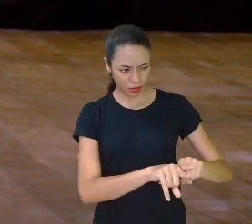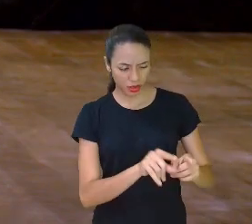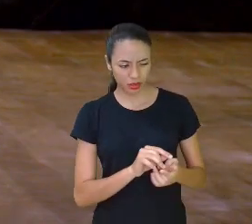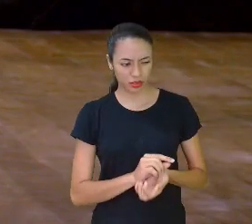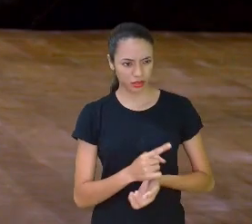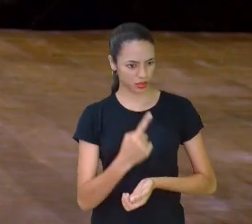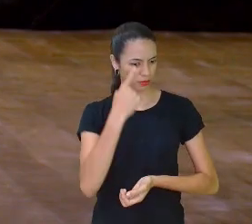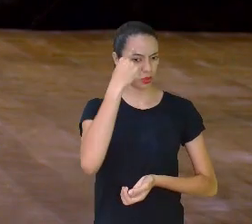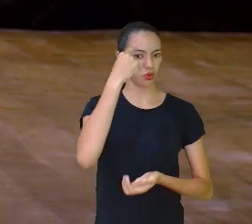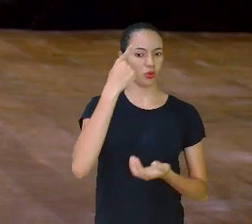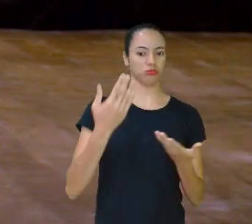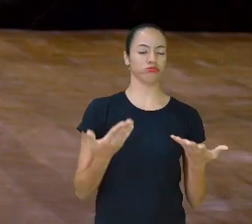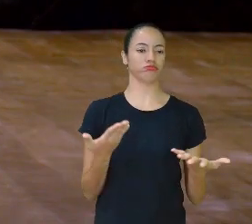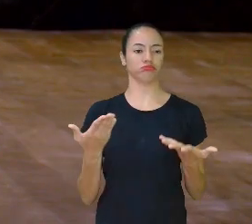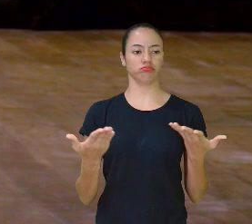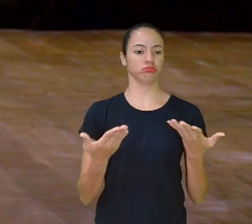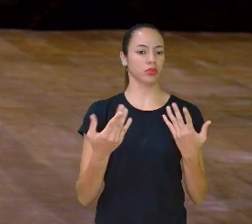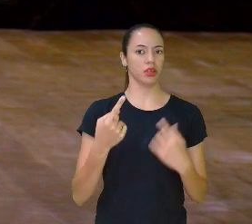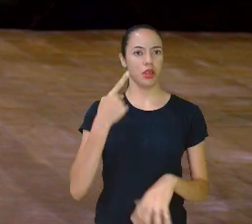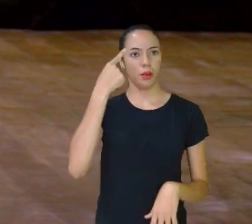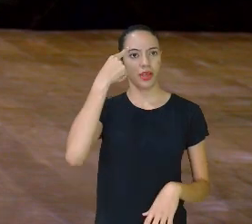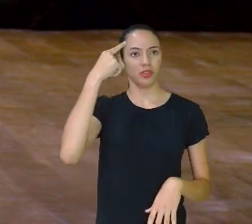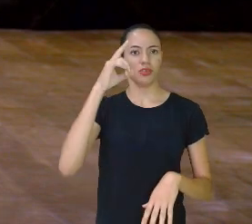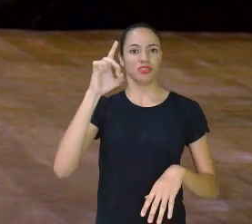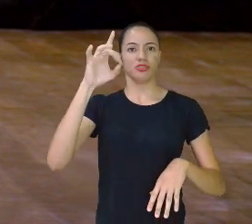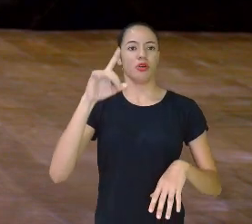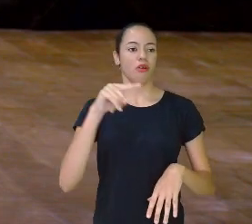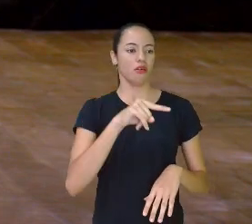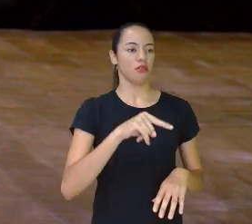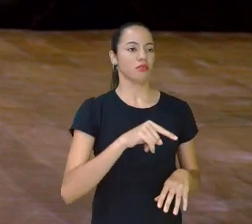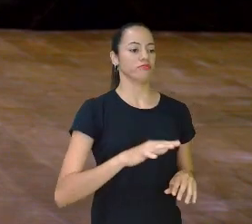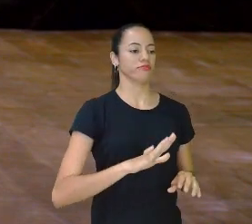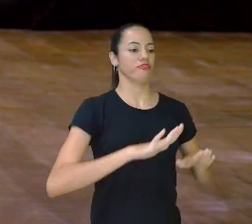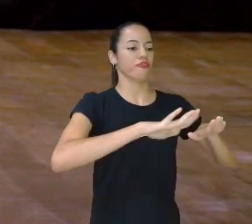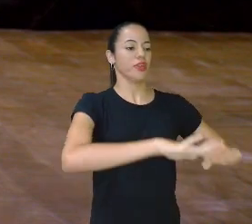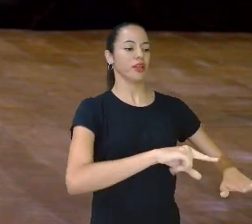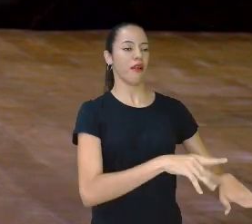Pensou algo maior do que está ali naquele lugar?